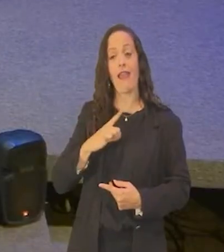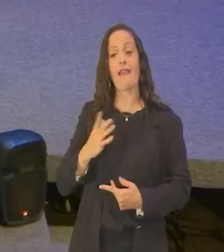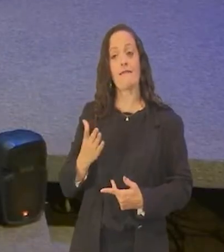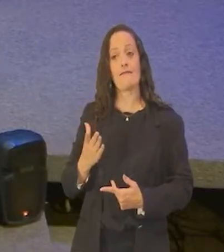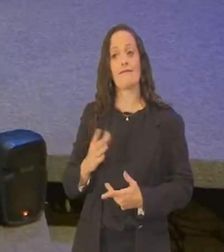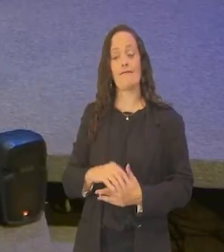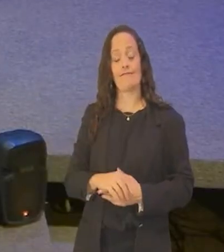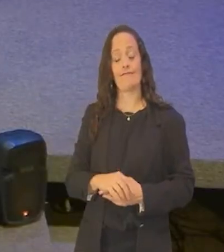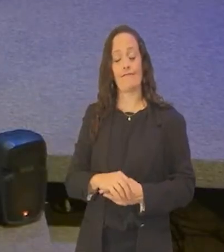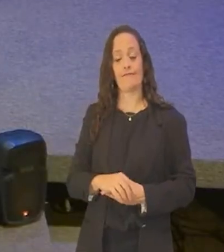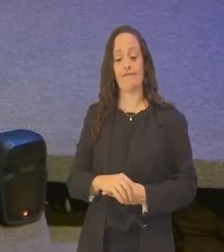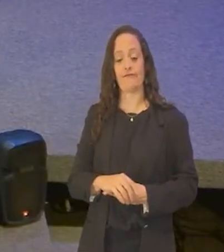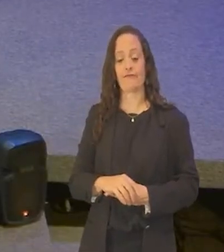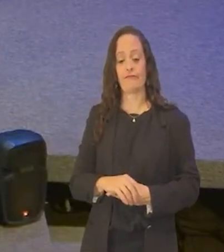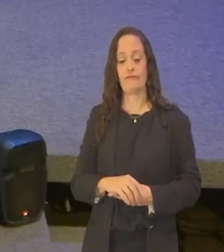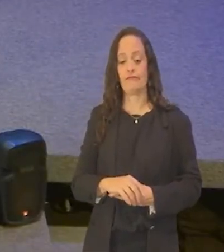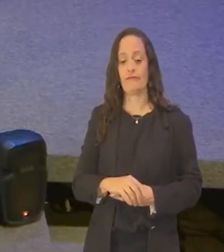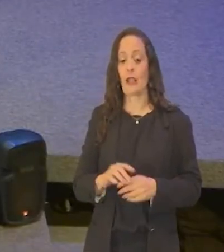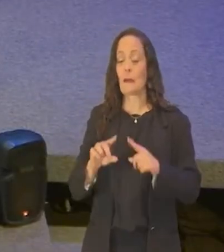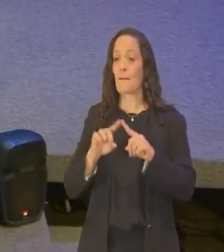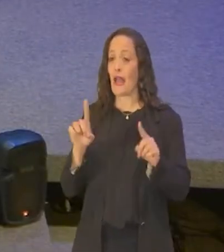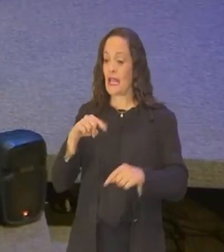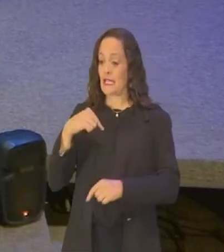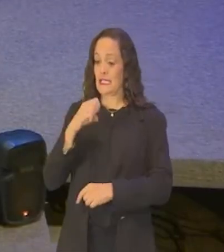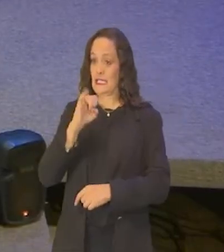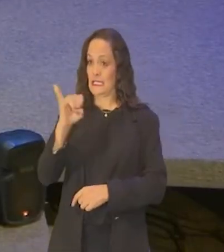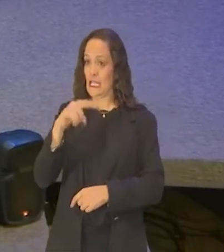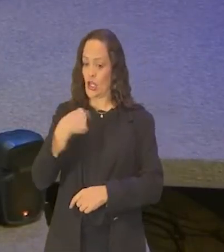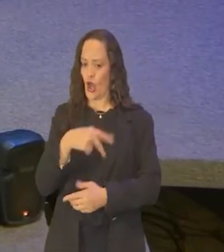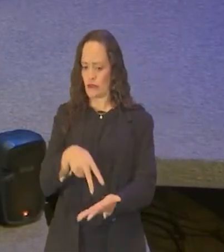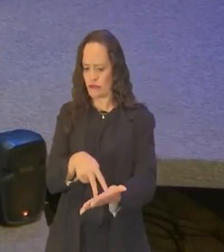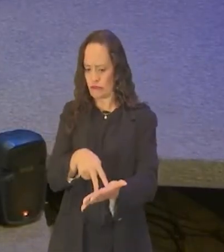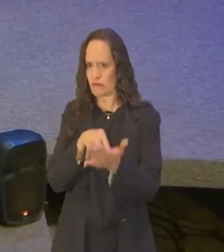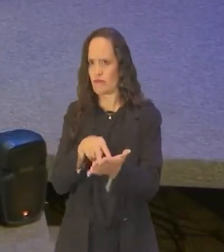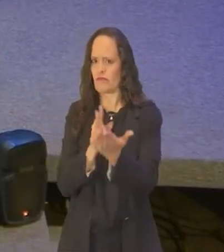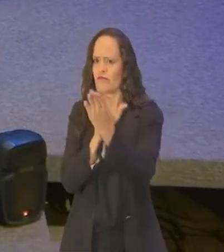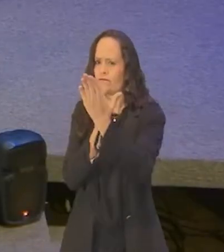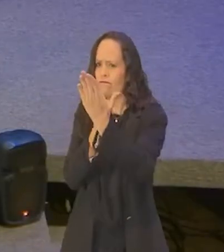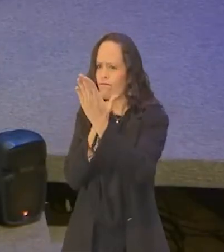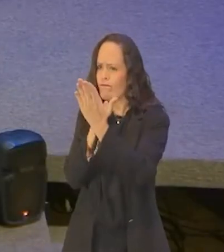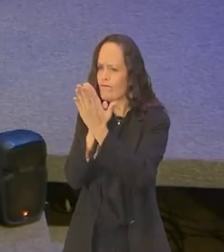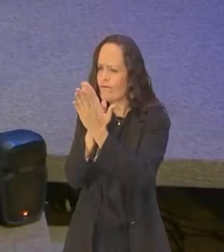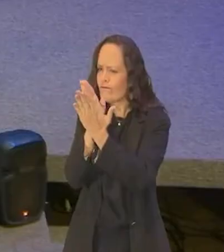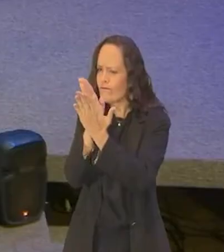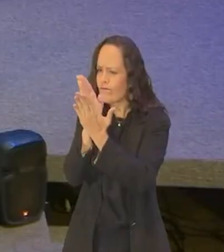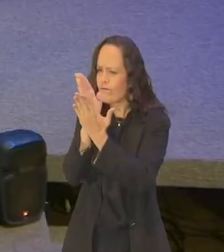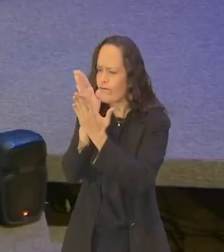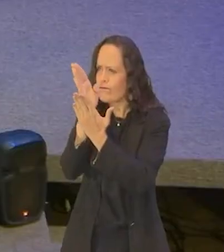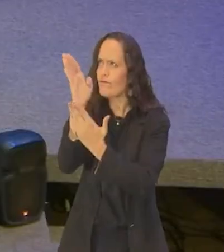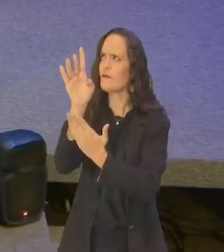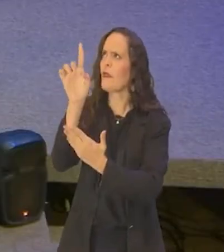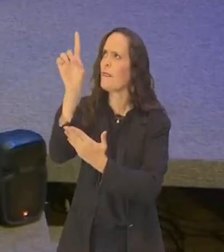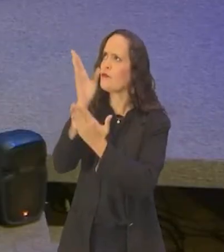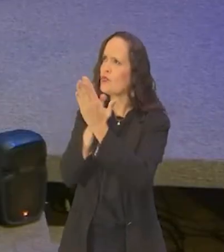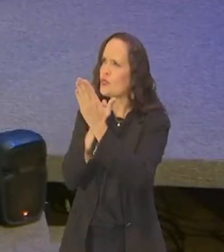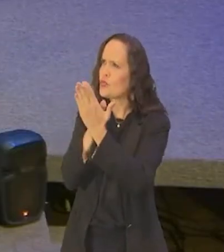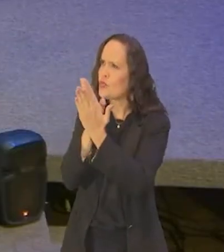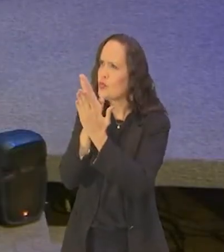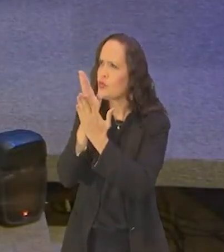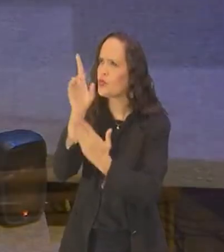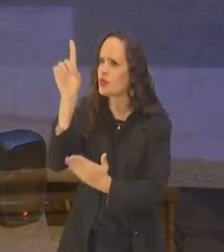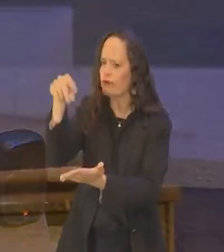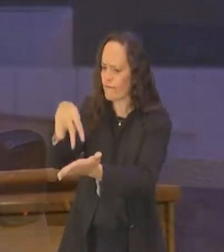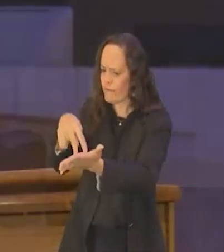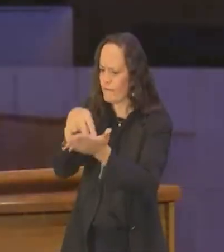Mas saiba que se mantermos firmes neste caminho, se não mantivermos firmes